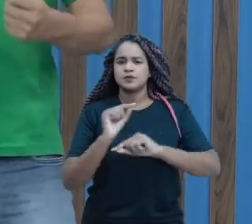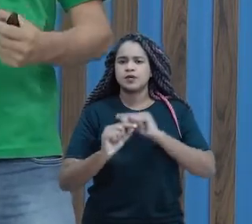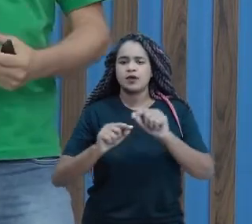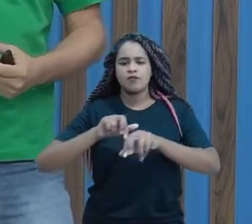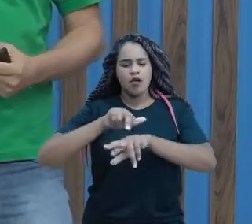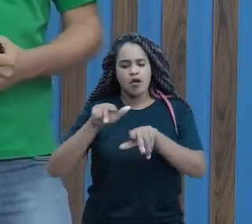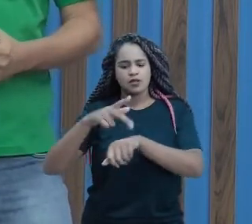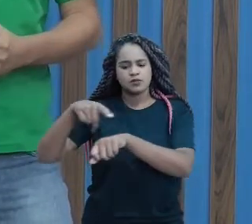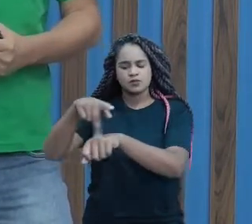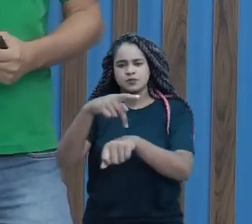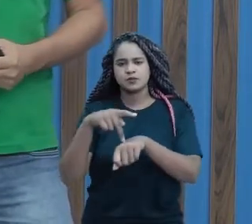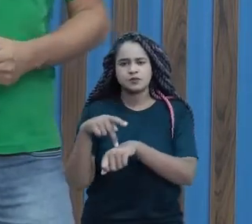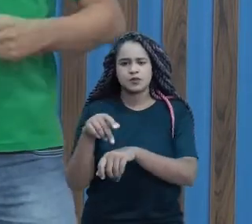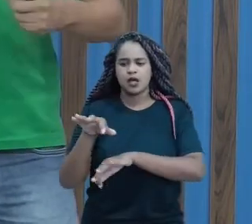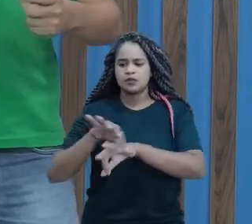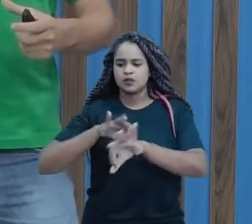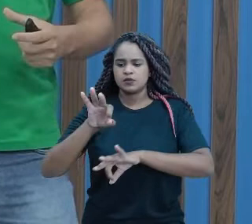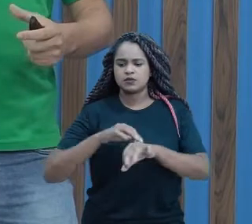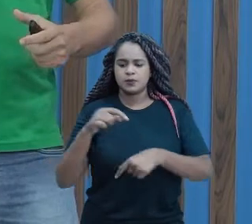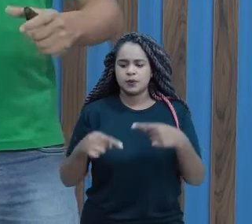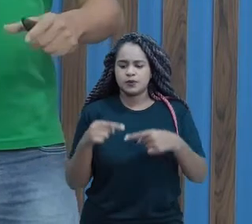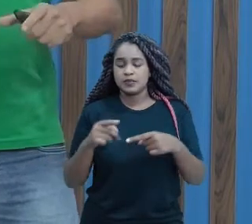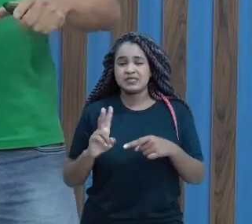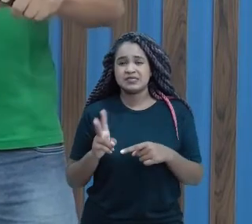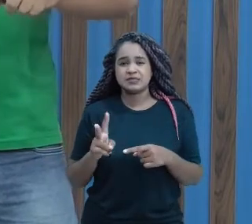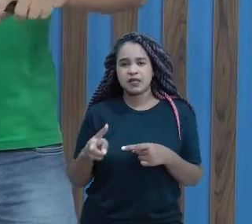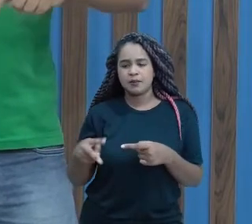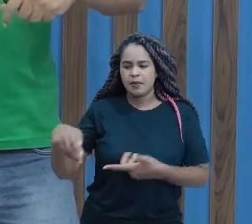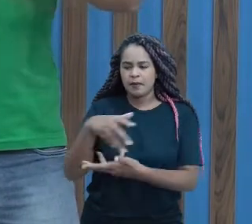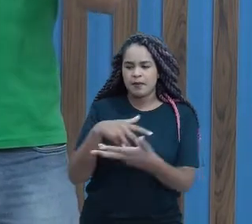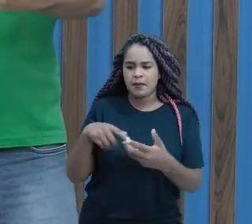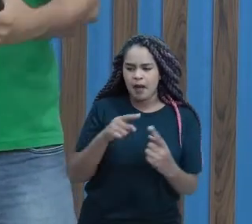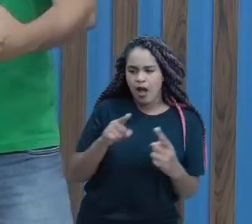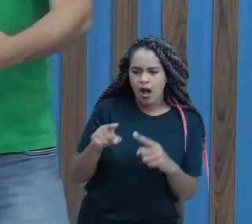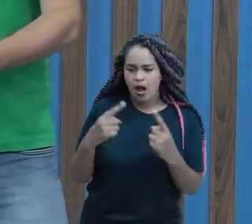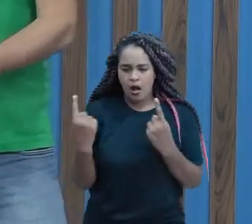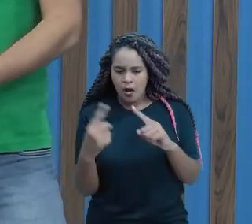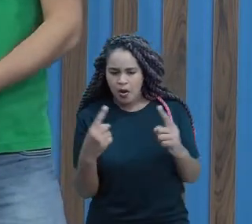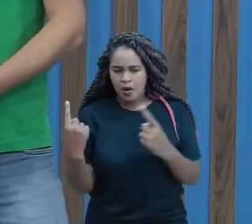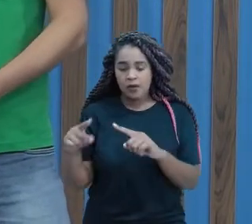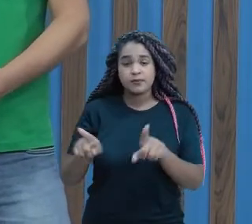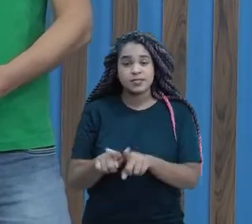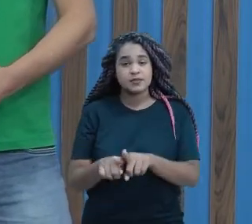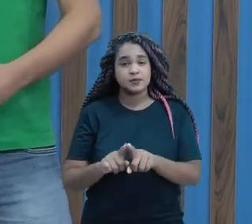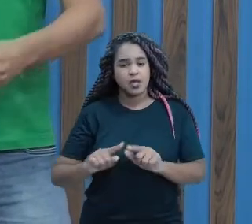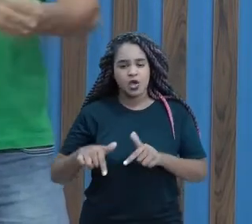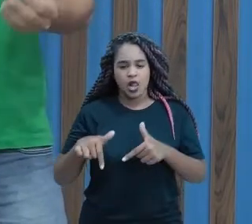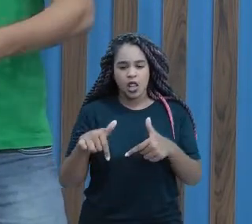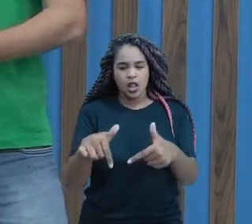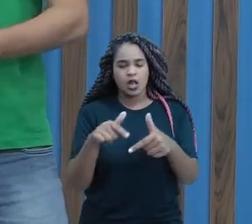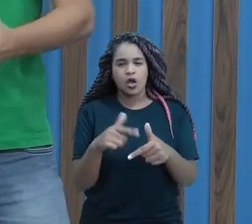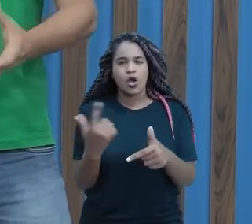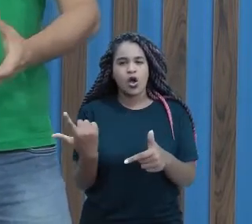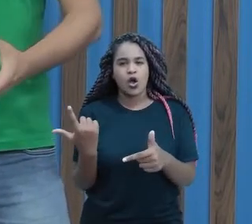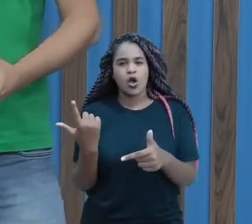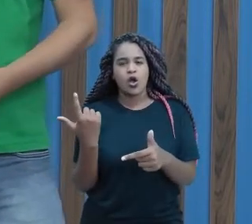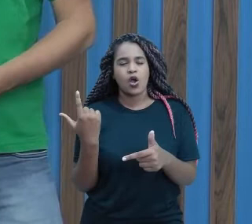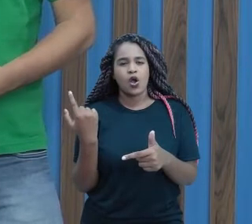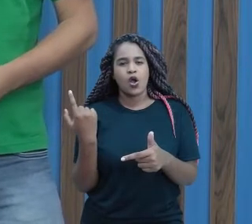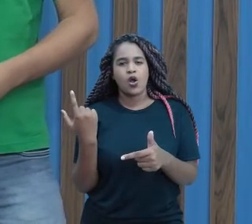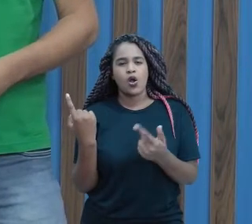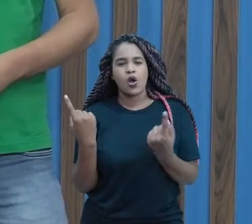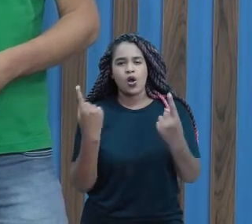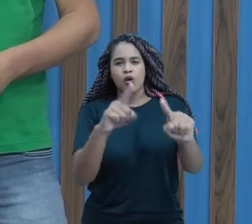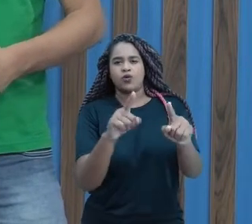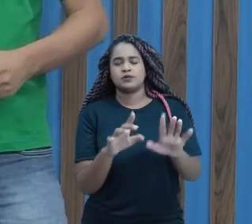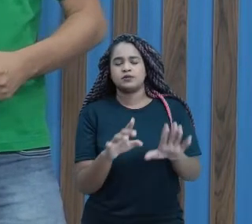sua política, né, disputando entre si, mas aí lançando outras formas de combate, né? E eu diria, inclusive, até o próprio uso